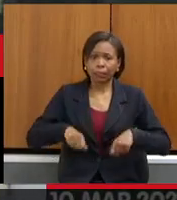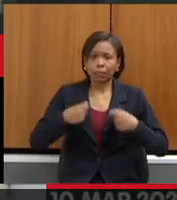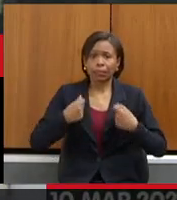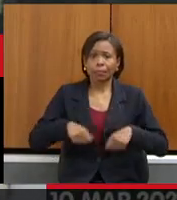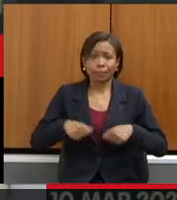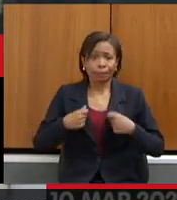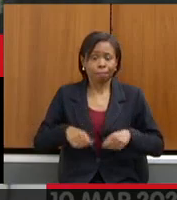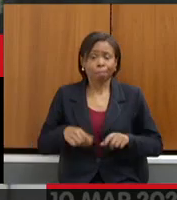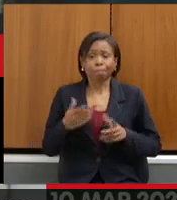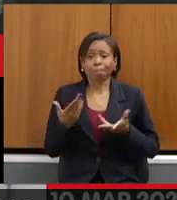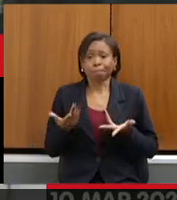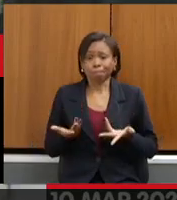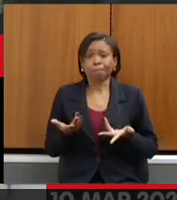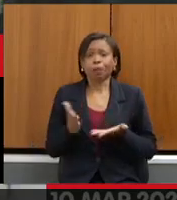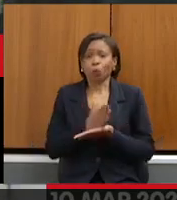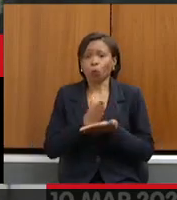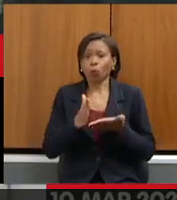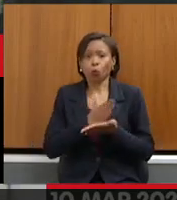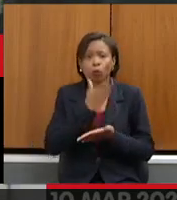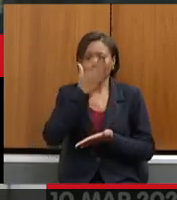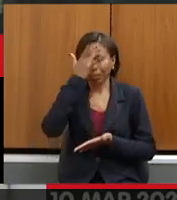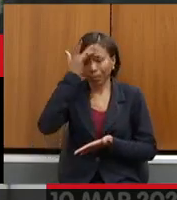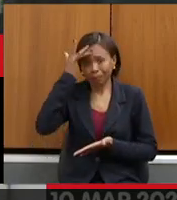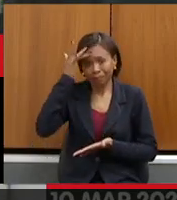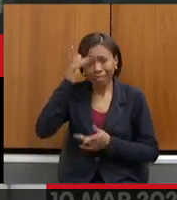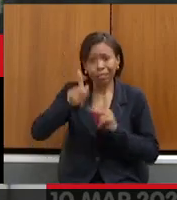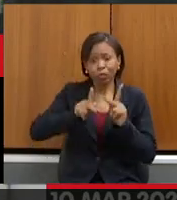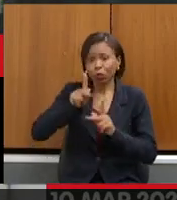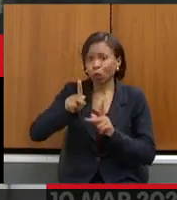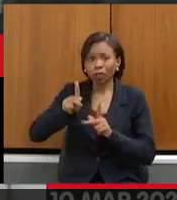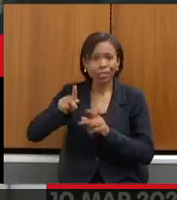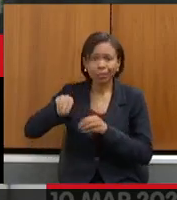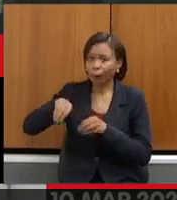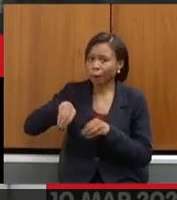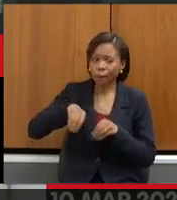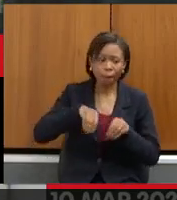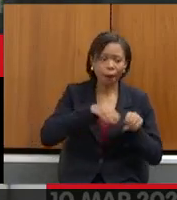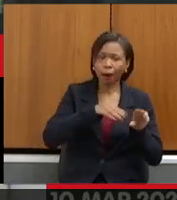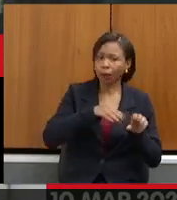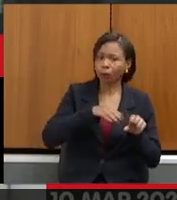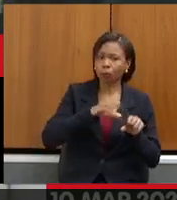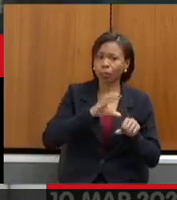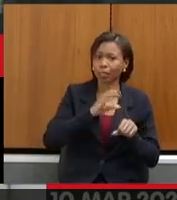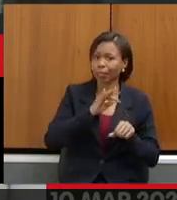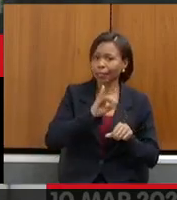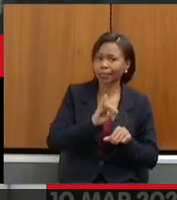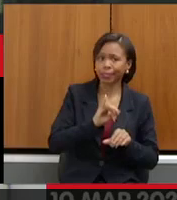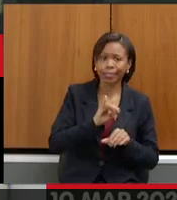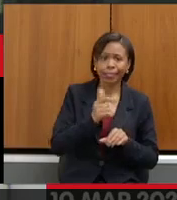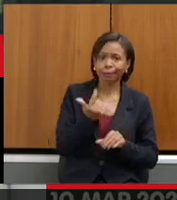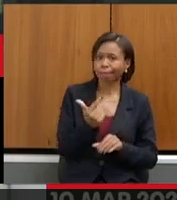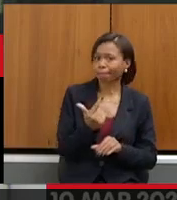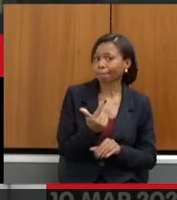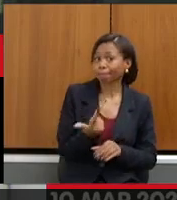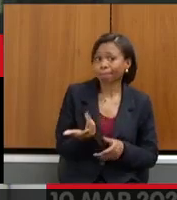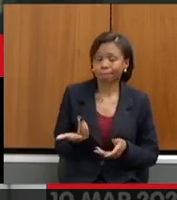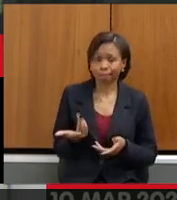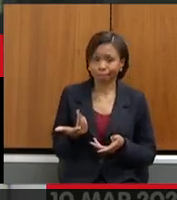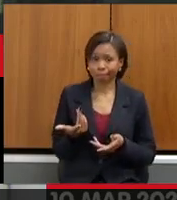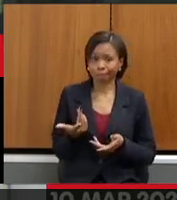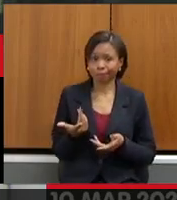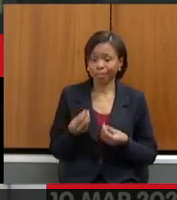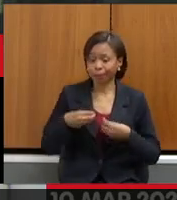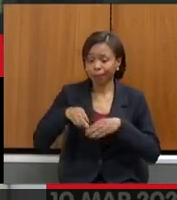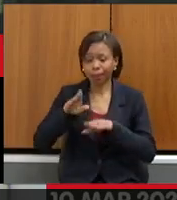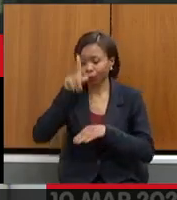pessoas deixando de ser levadas ao CTI o mesmo transferidas para os hospitais por falta de